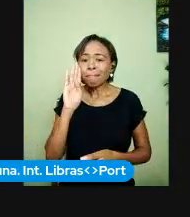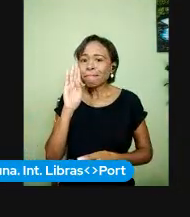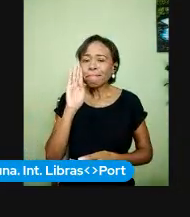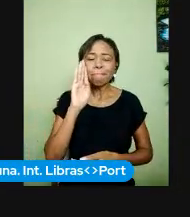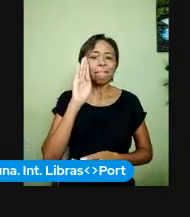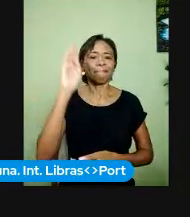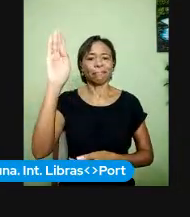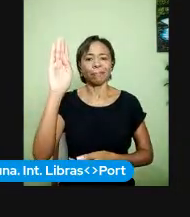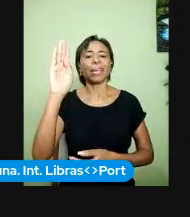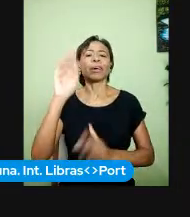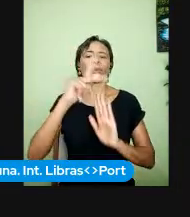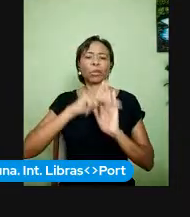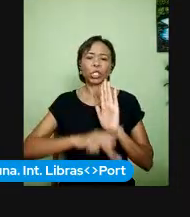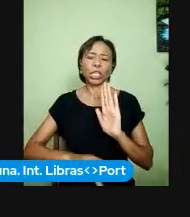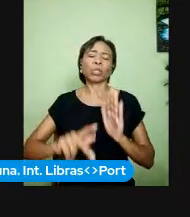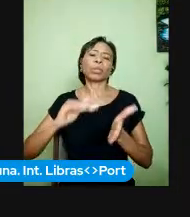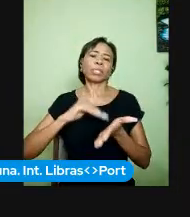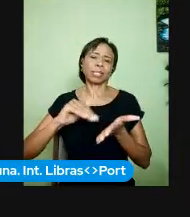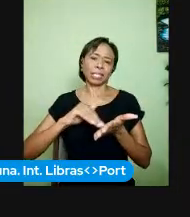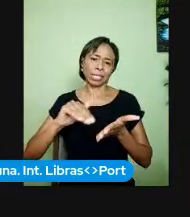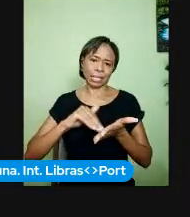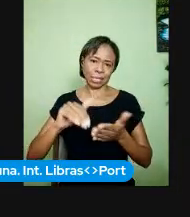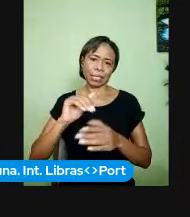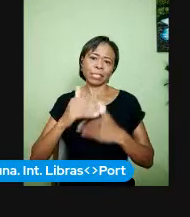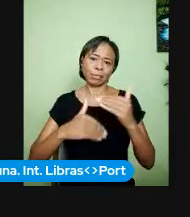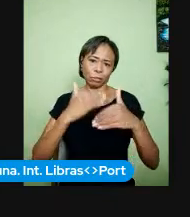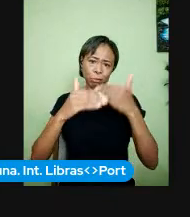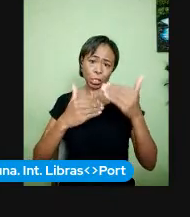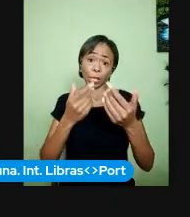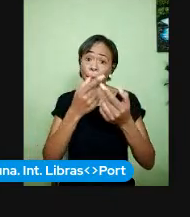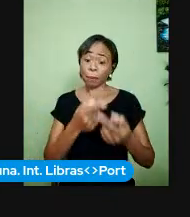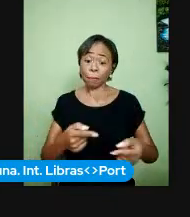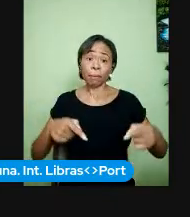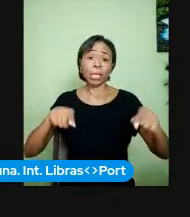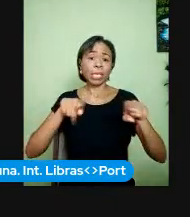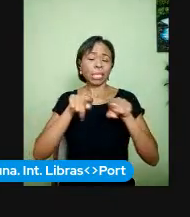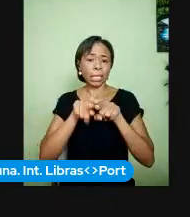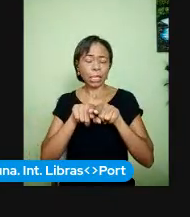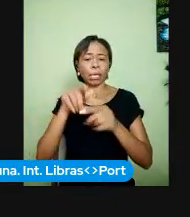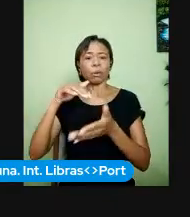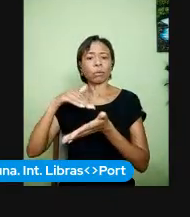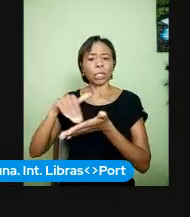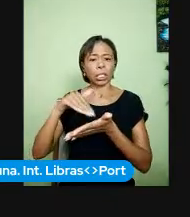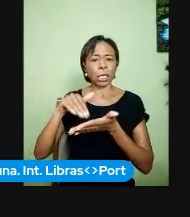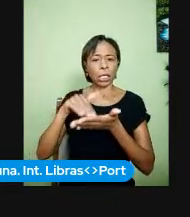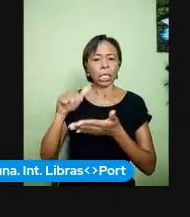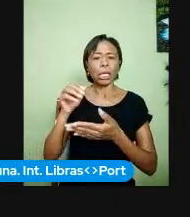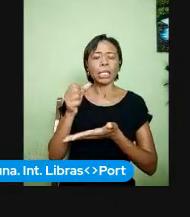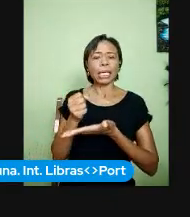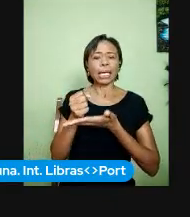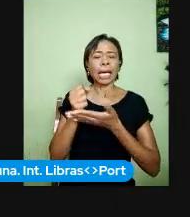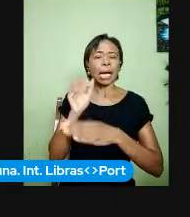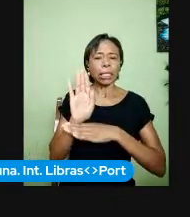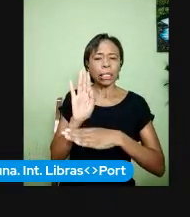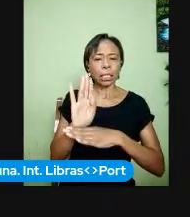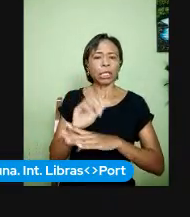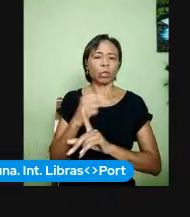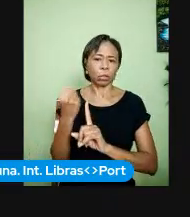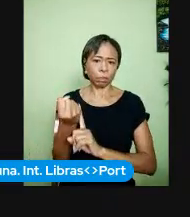da Secretaria de Desenvolvimento, em parceria com a Secretaria de Assistência Social, chama